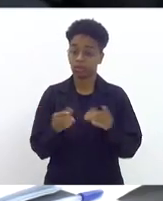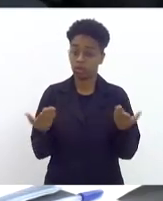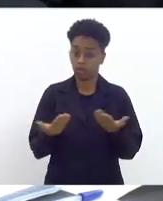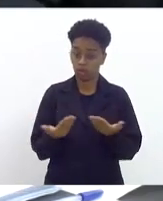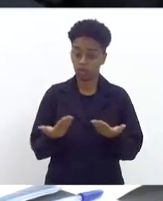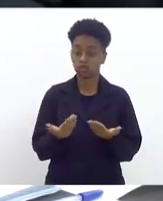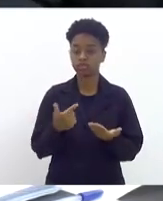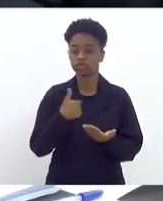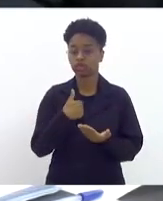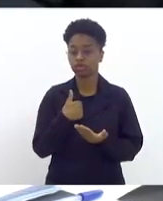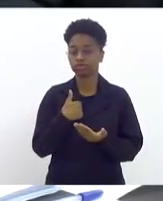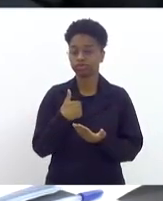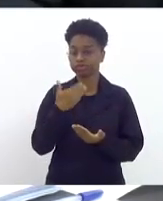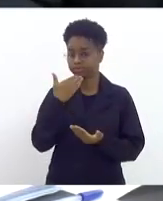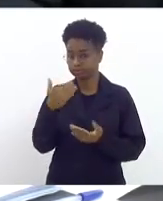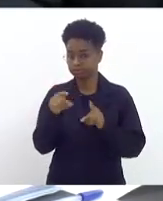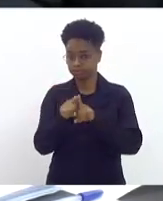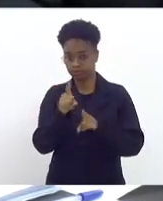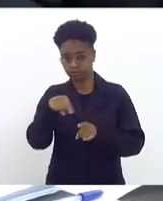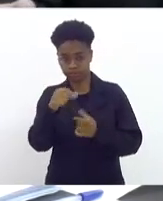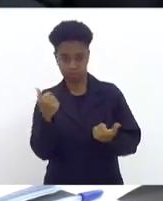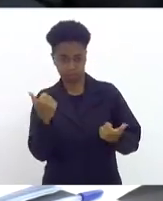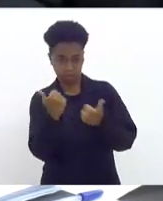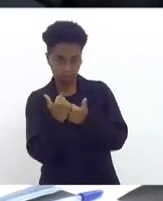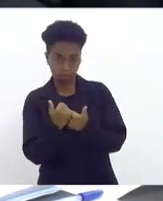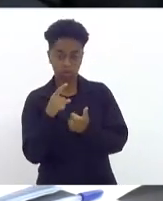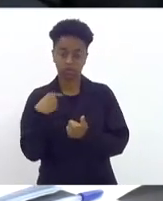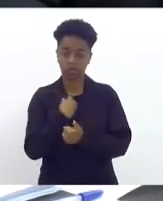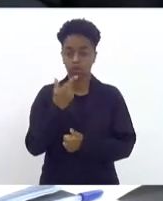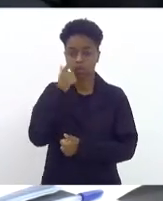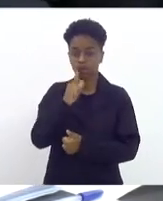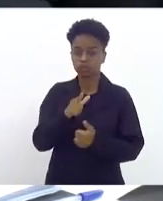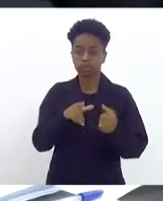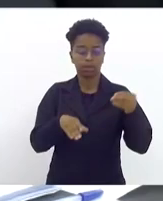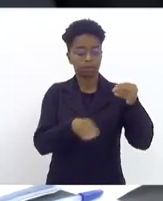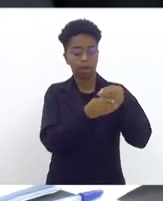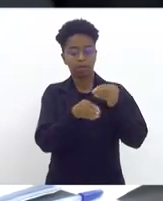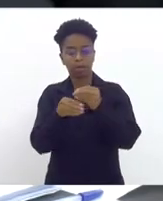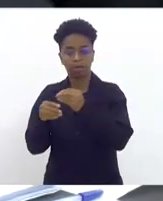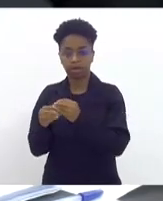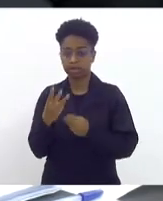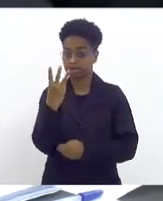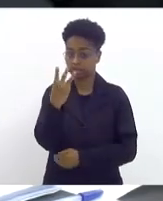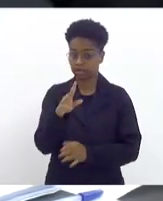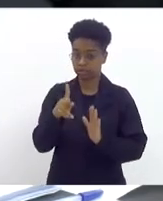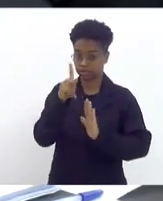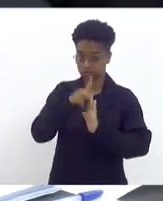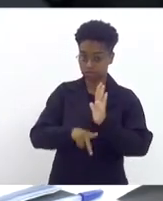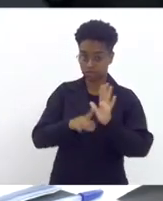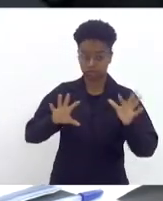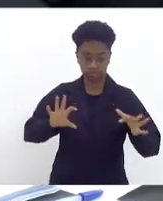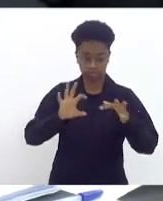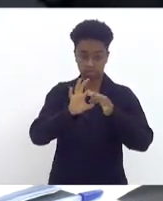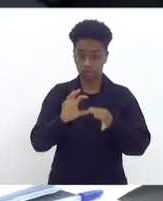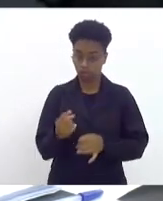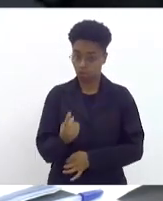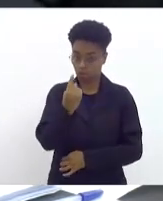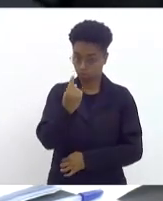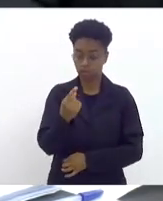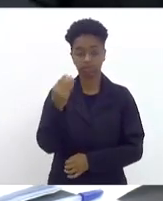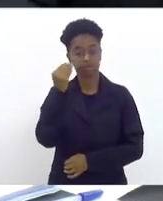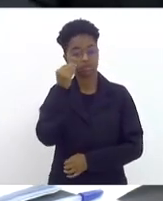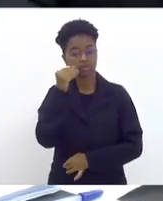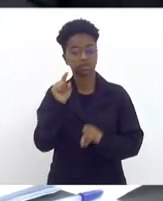pedir inclusive apoio de vossa excelência para que possamos compilar todos esses três projetos num projeto único e tentar aprovar